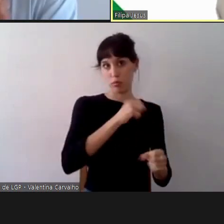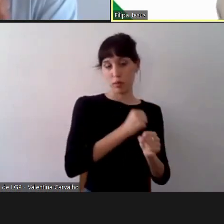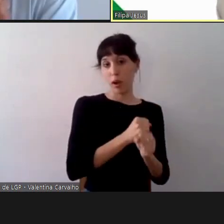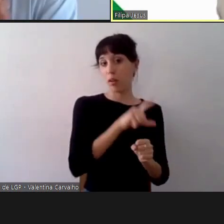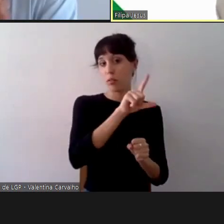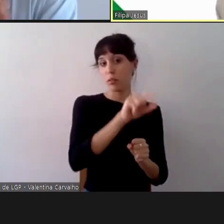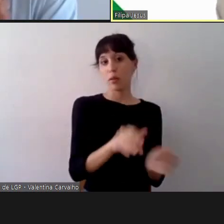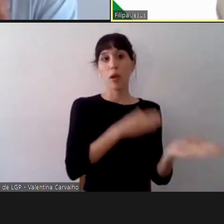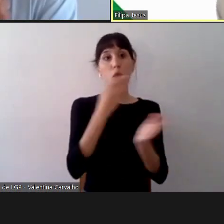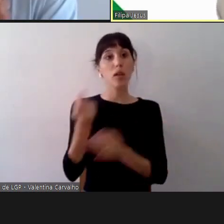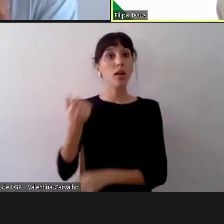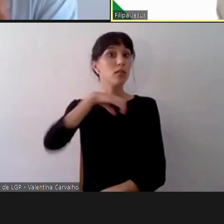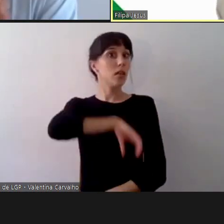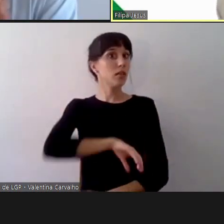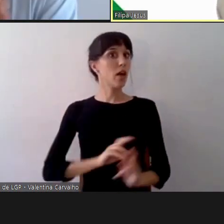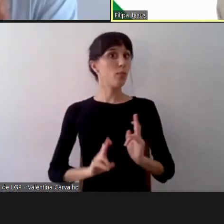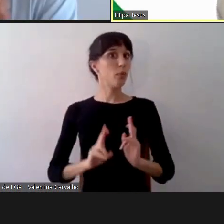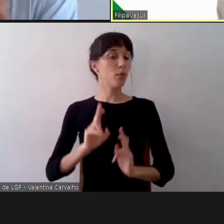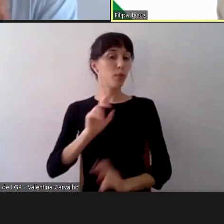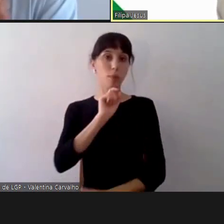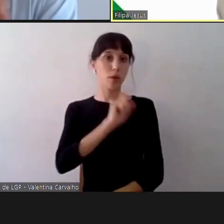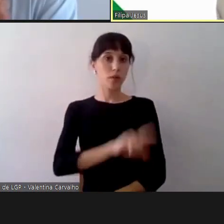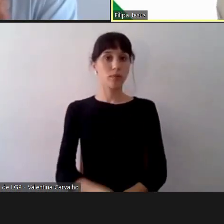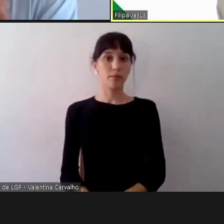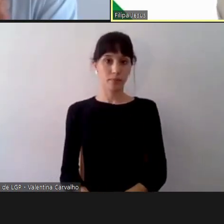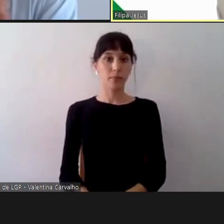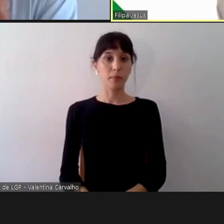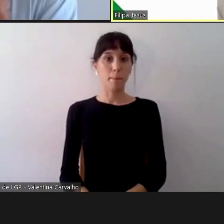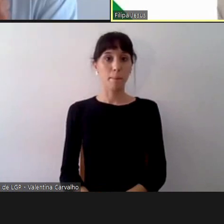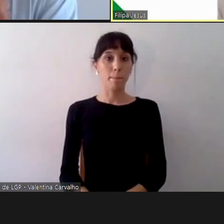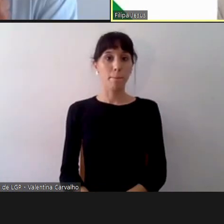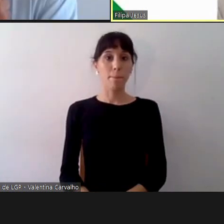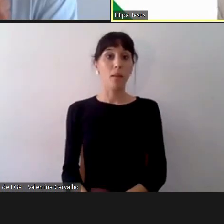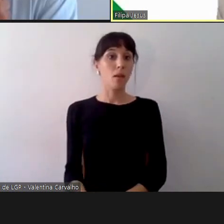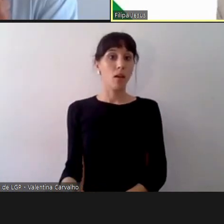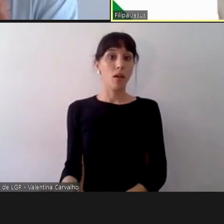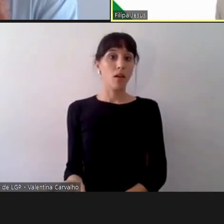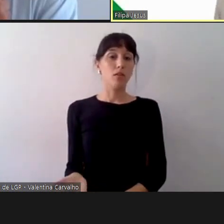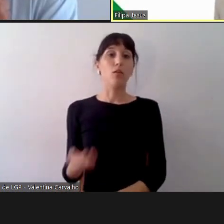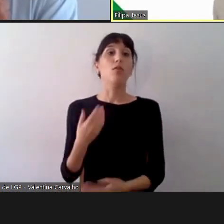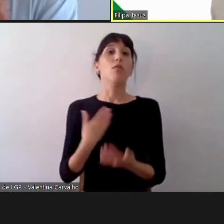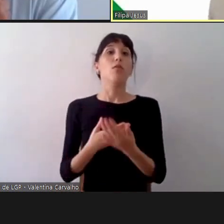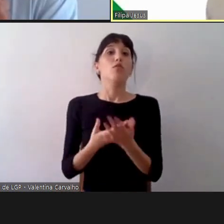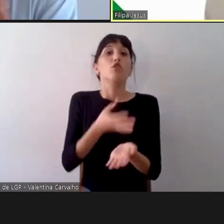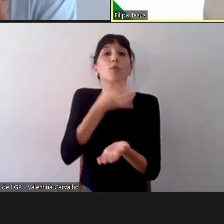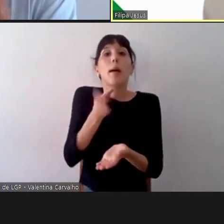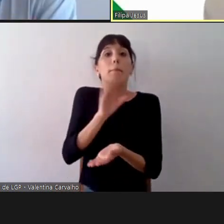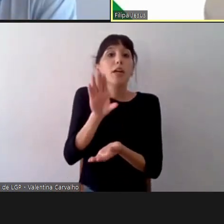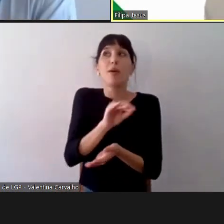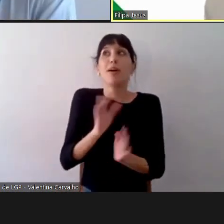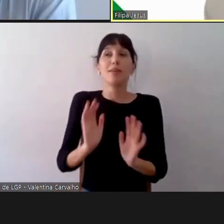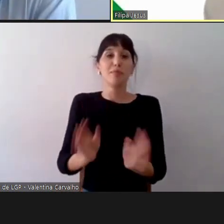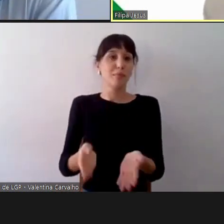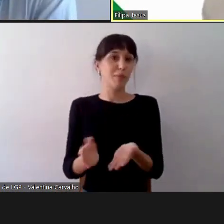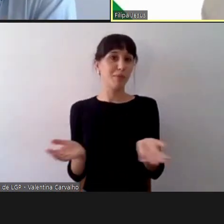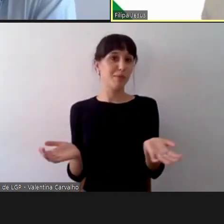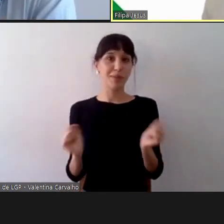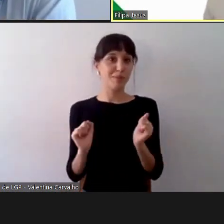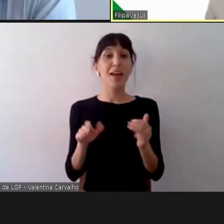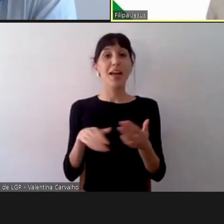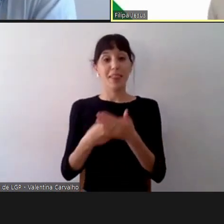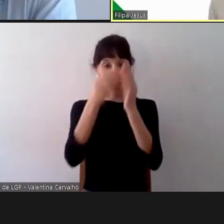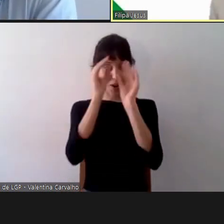de salarial, que é uma relação muito estudada, não precisa de muita justificação, ou seja, as vantagens do aumento da qualificação da